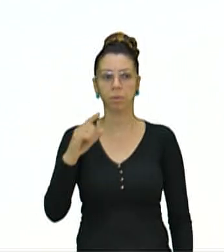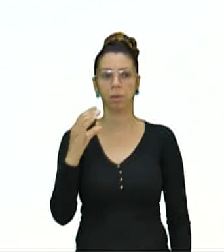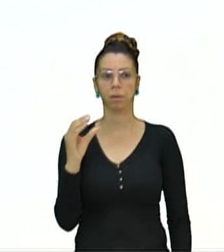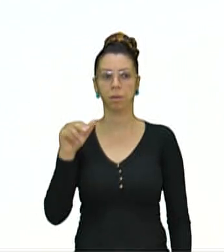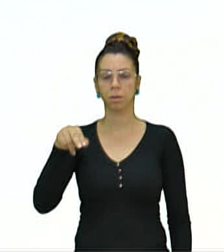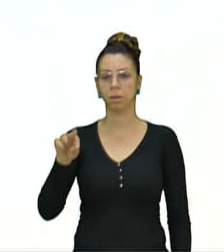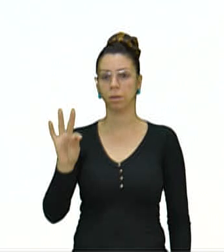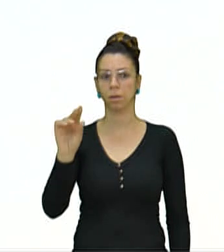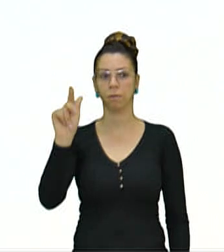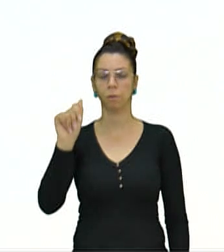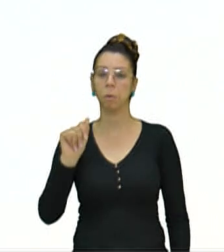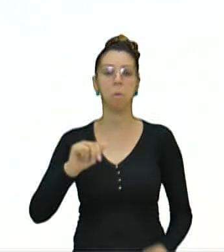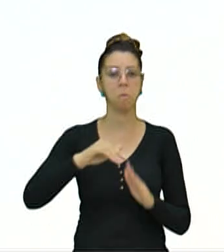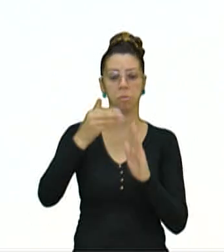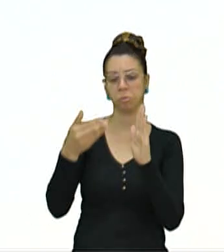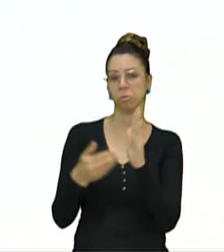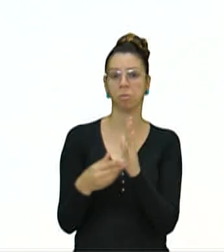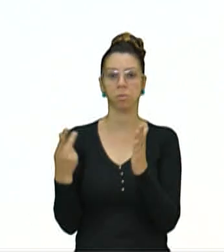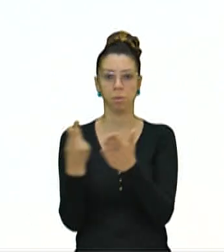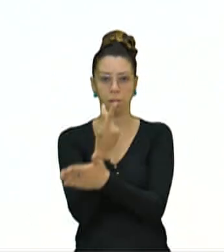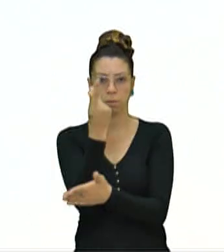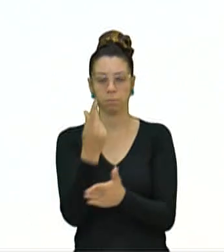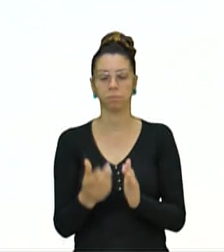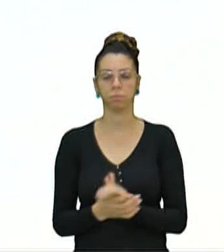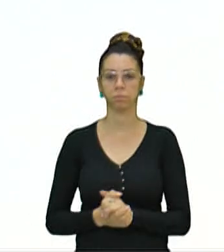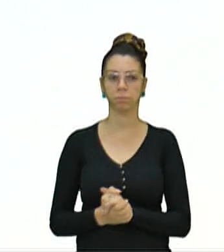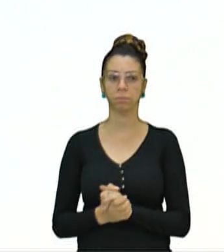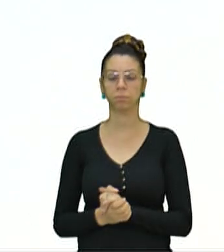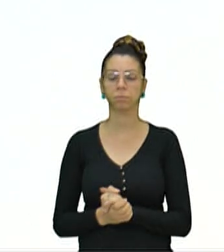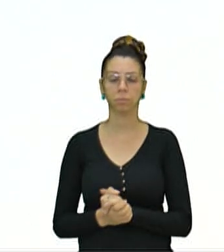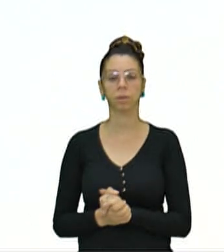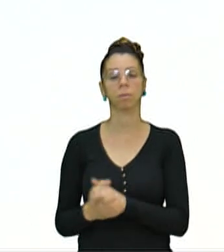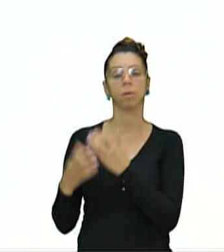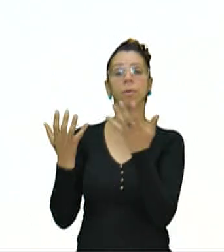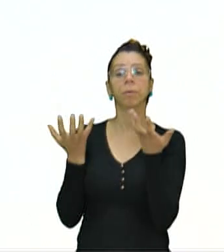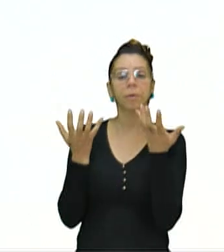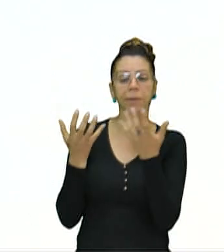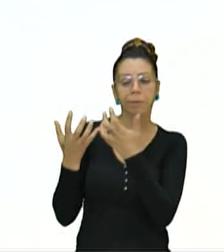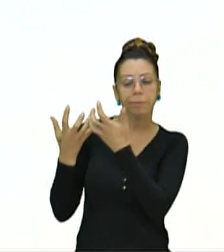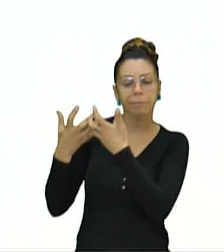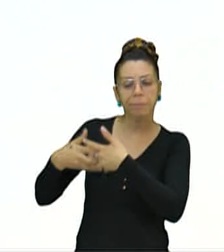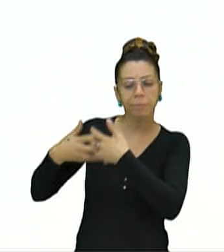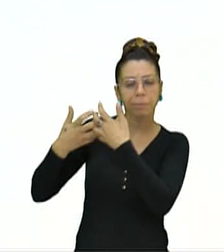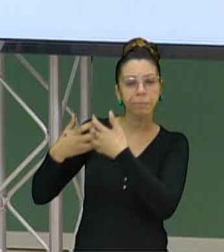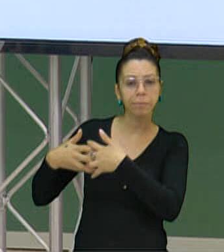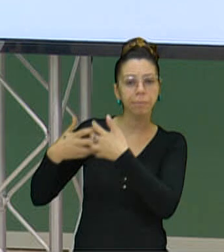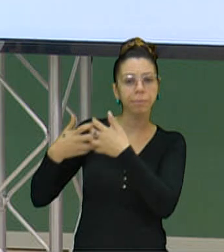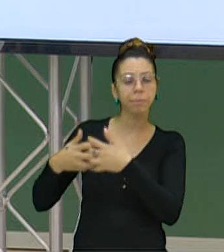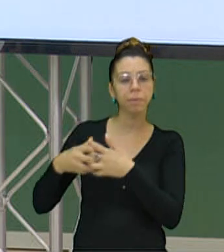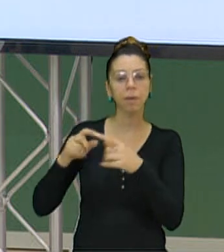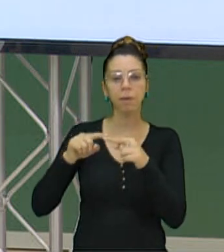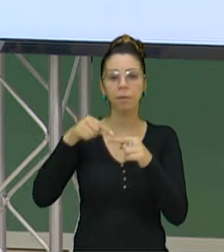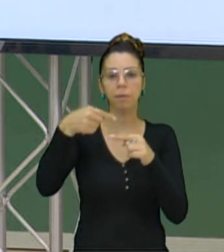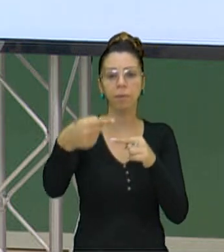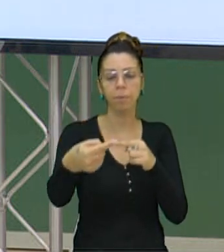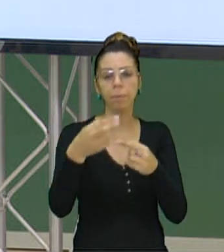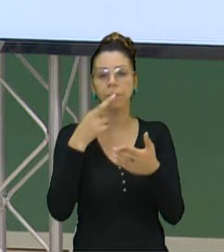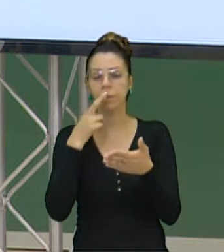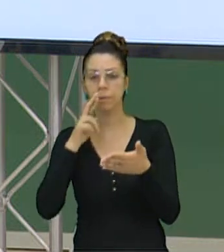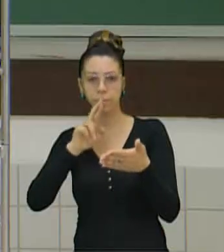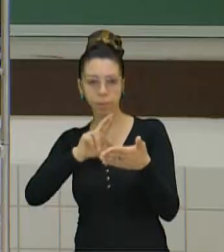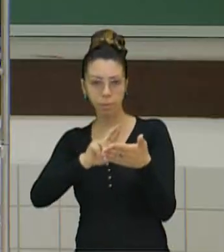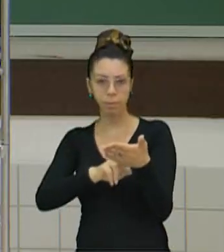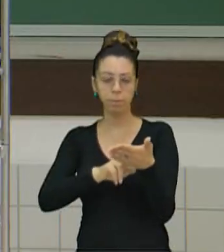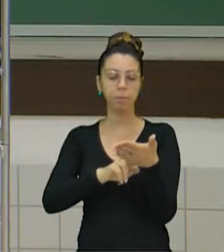das mencionadas. Eu quero que vocês pensem bem certinho sobre isso, certo? E daqui a pouco a gente vai